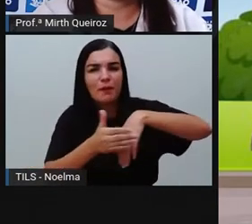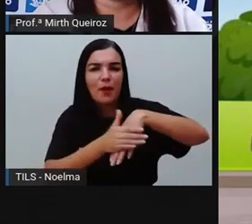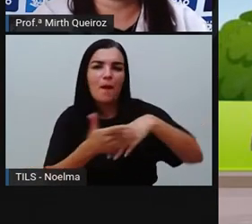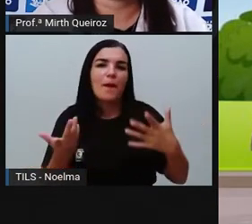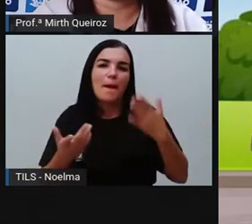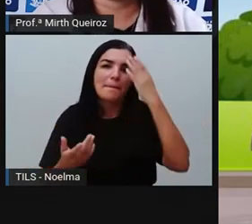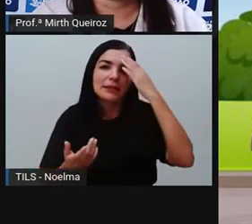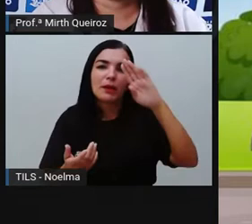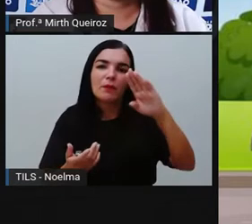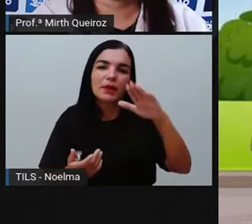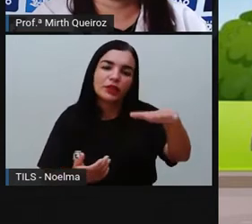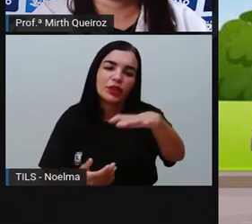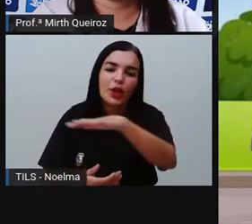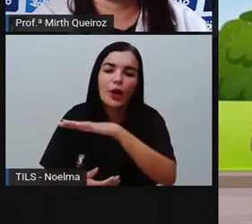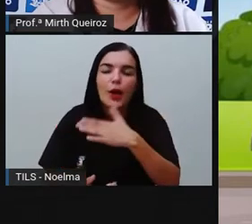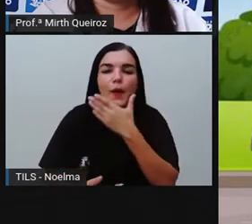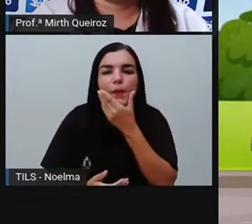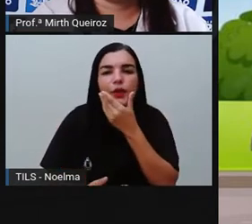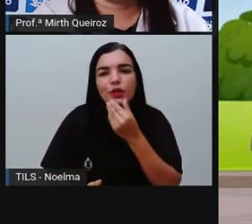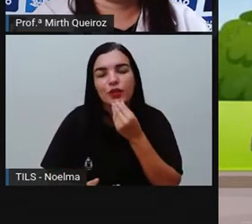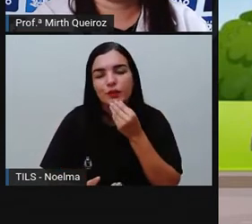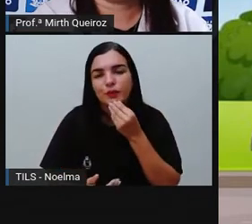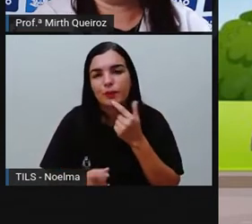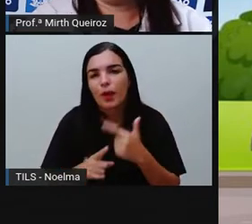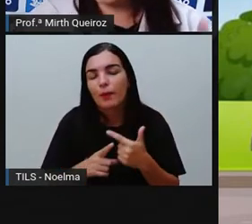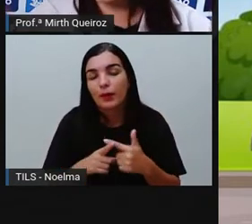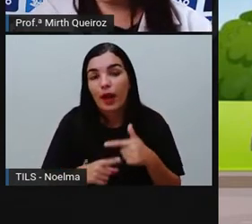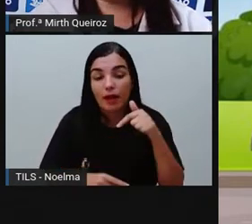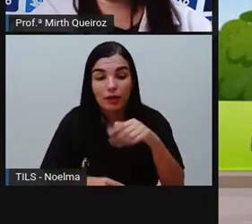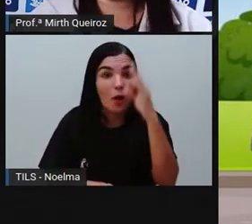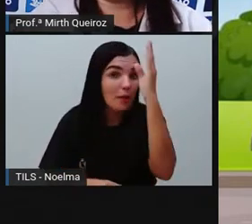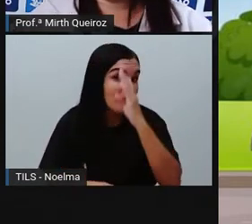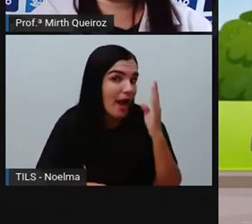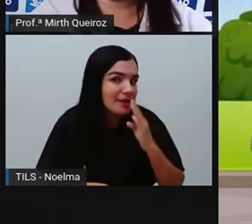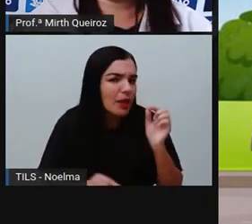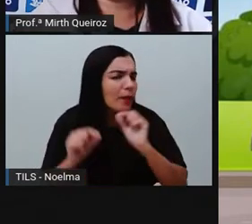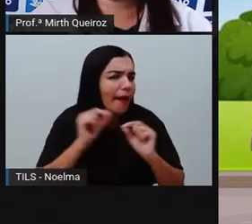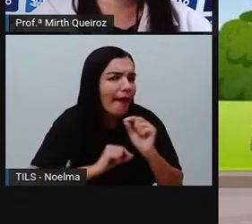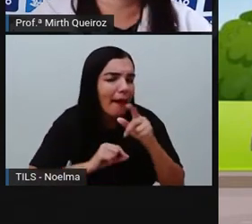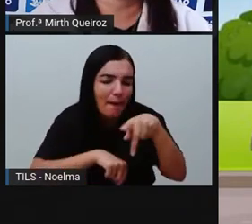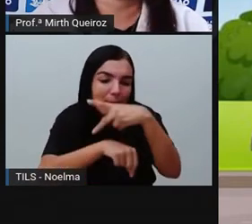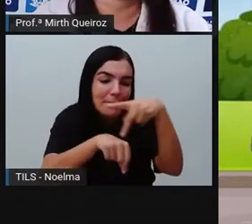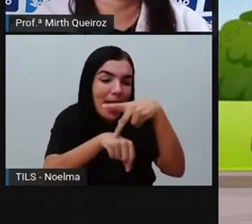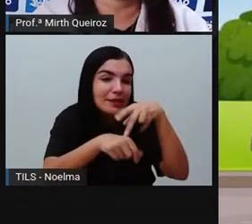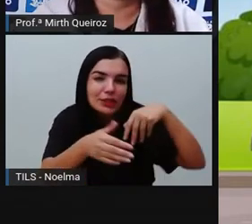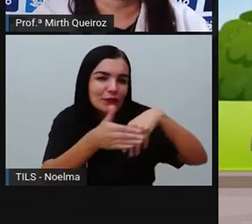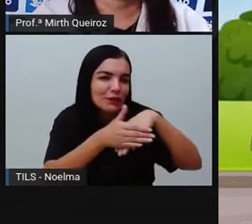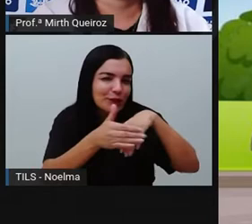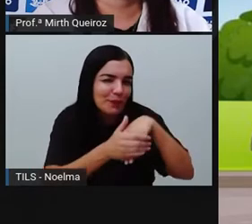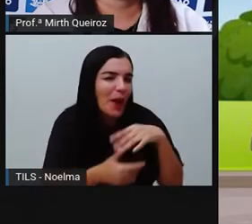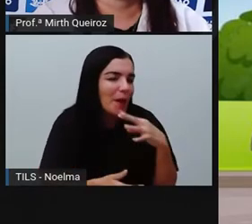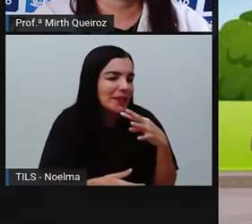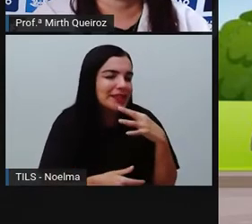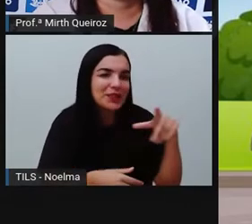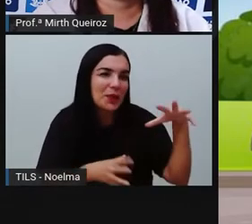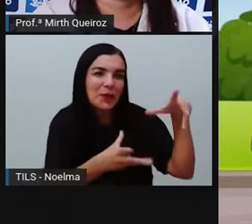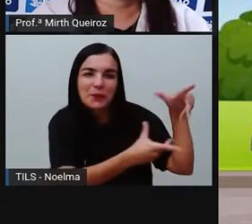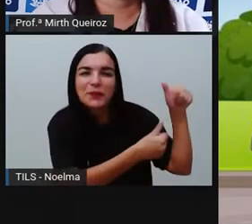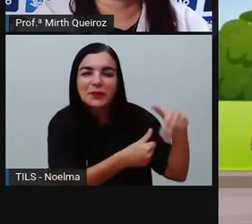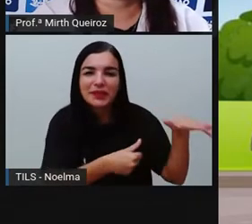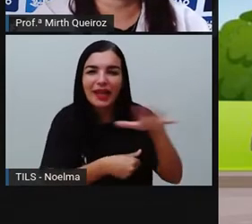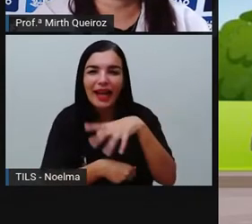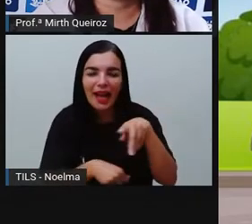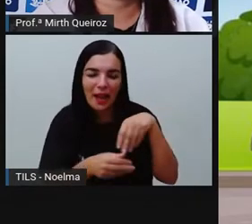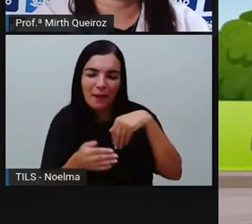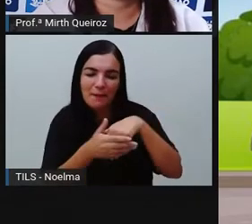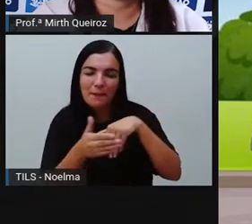dos meninos, né? Como o Brasil ele é o país do futebol, ele é conhecido desta forma, né? Então a